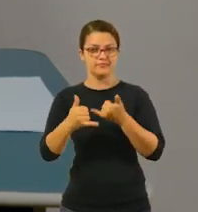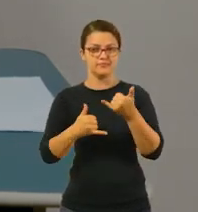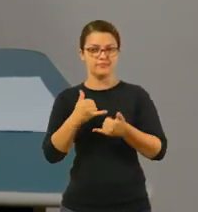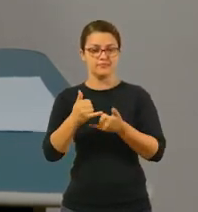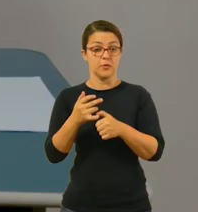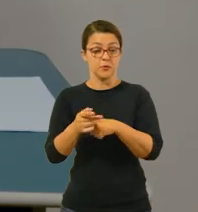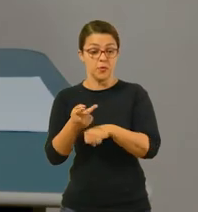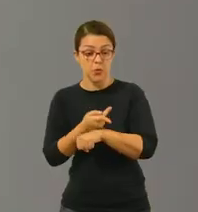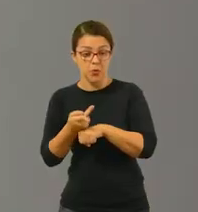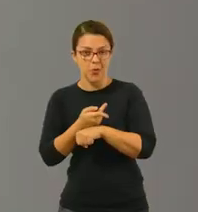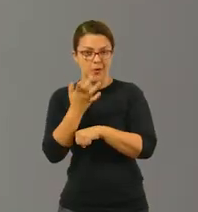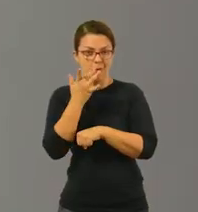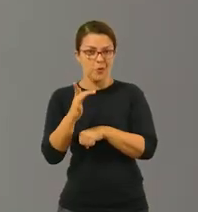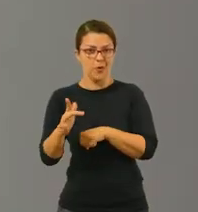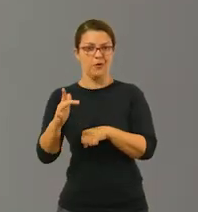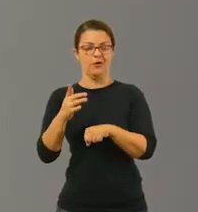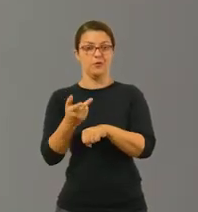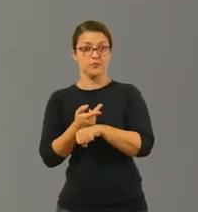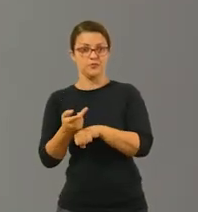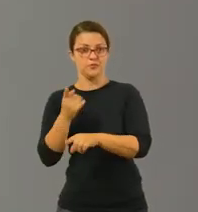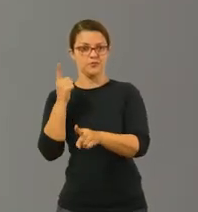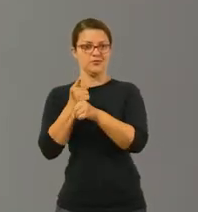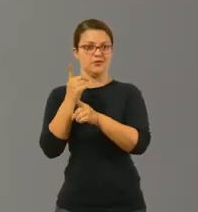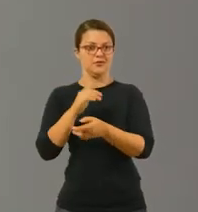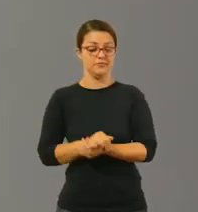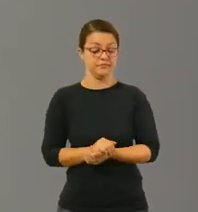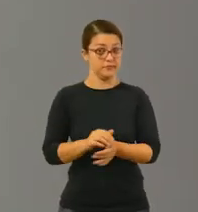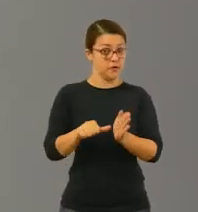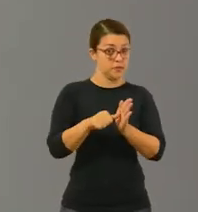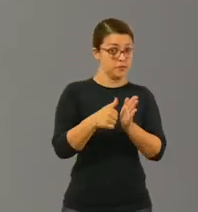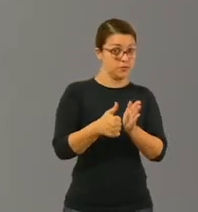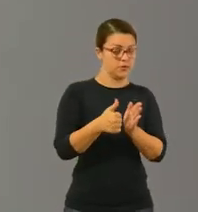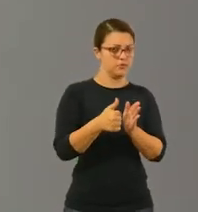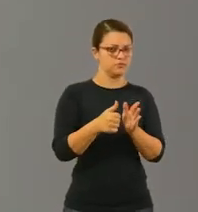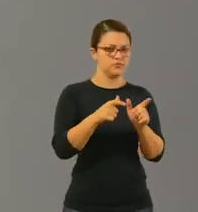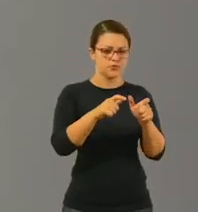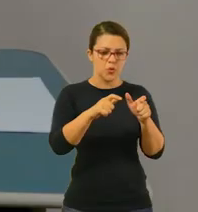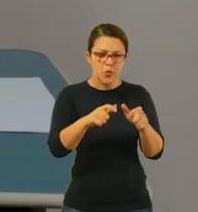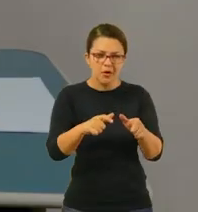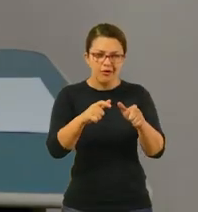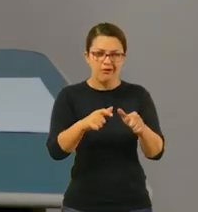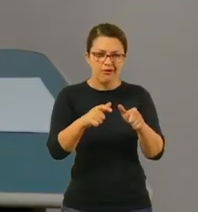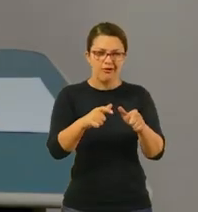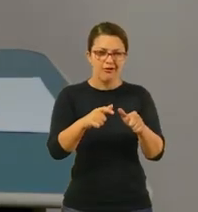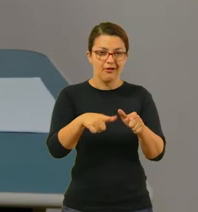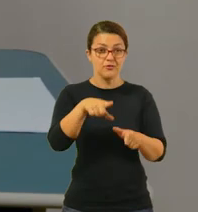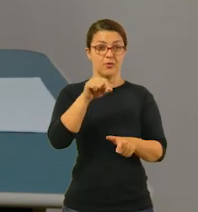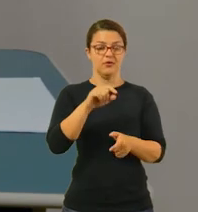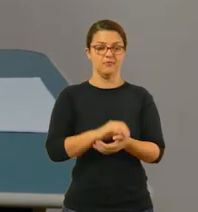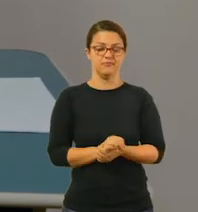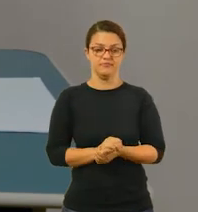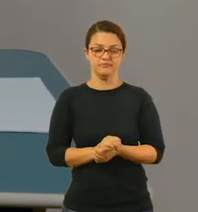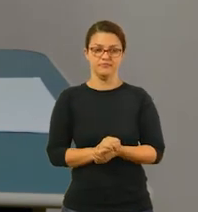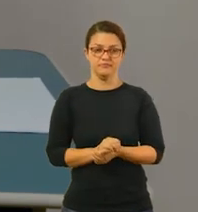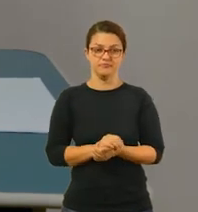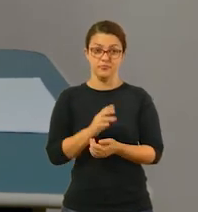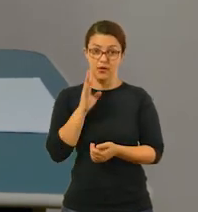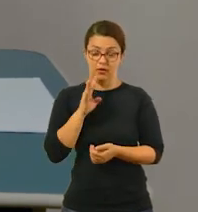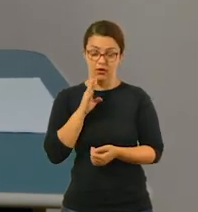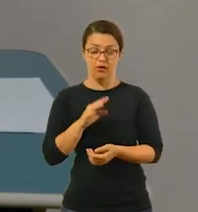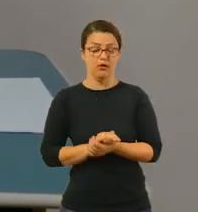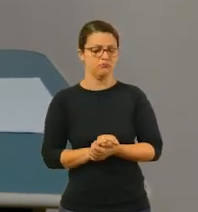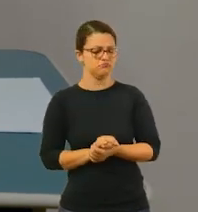com saudade. E para finalizar, uma brincadeira chamada Se Caça ao Tesouro. Escolha primeiro um lugar